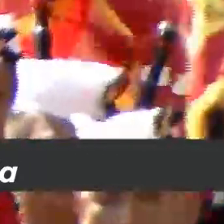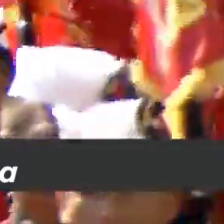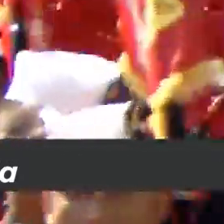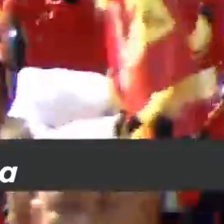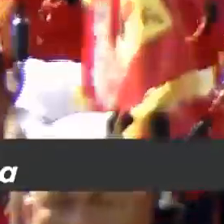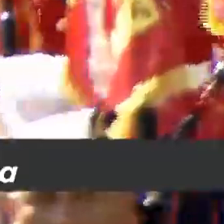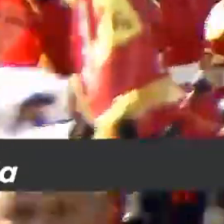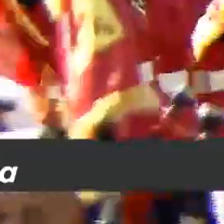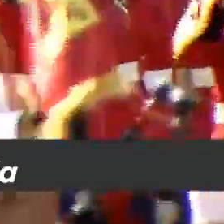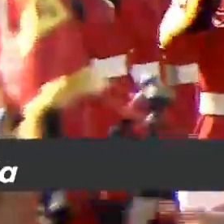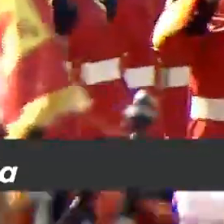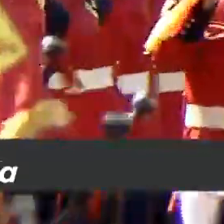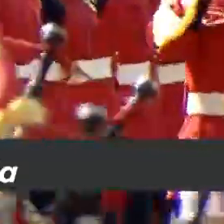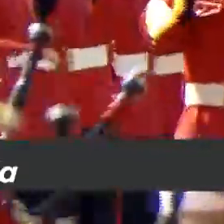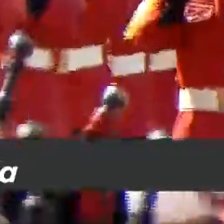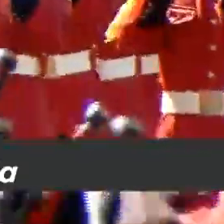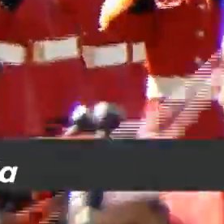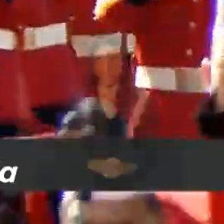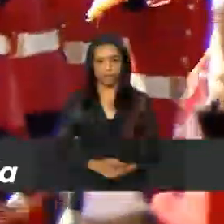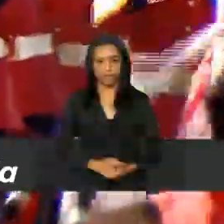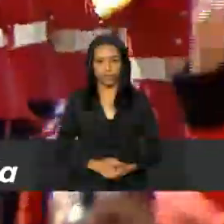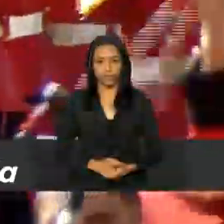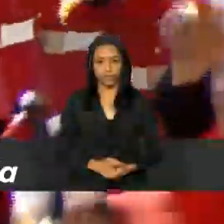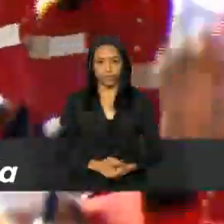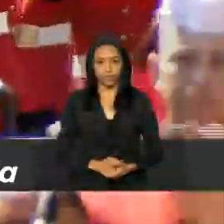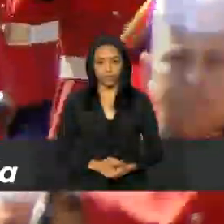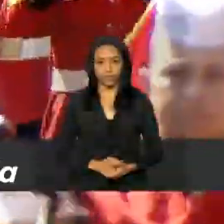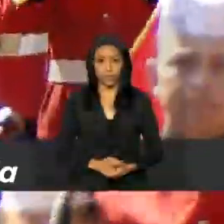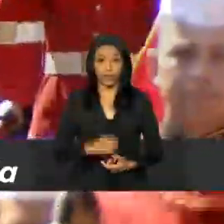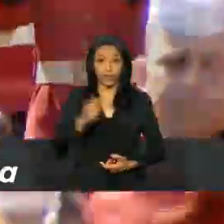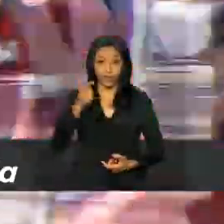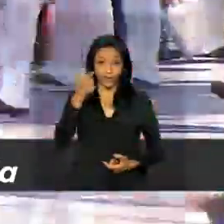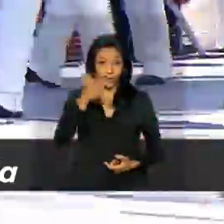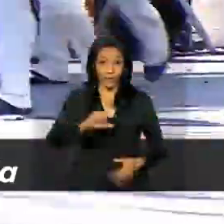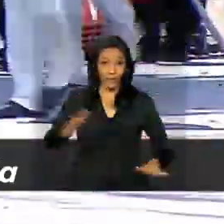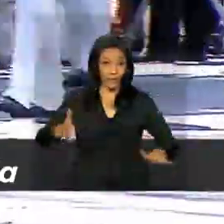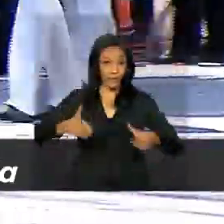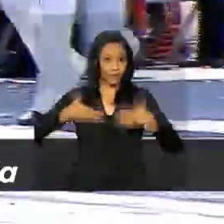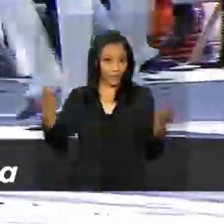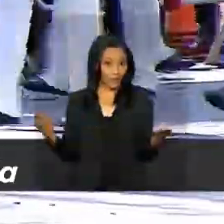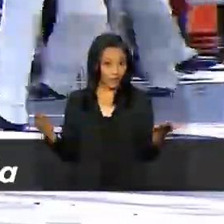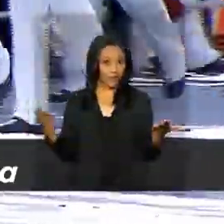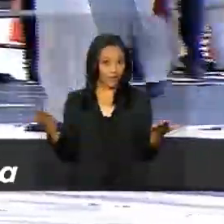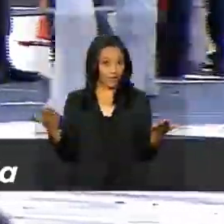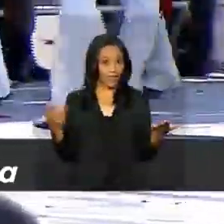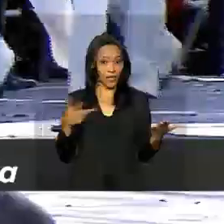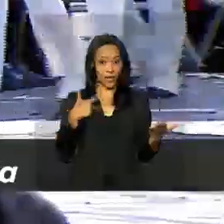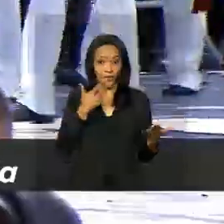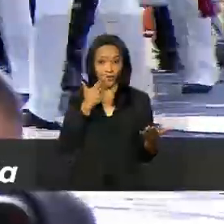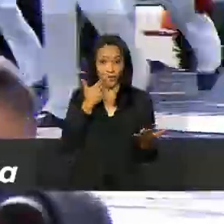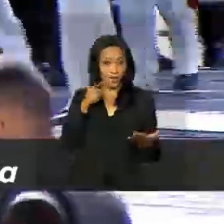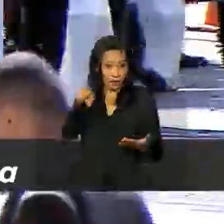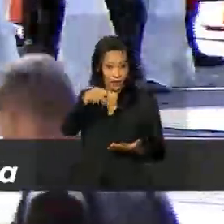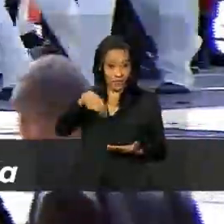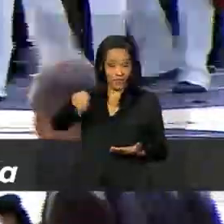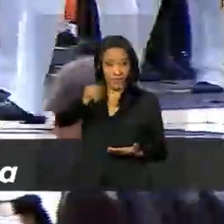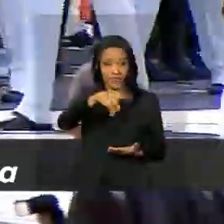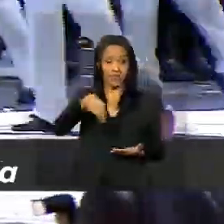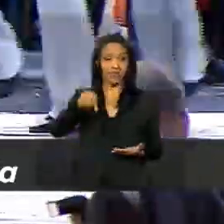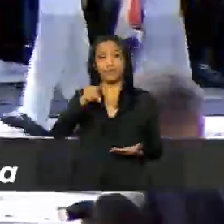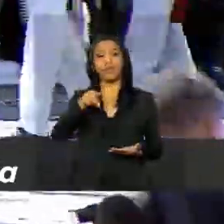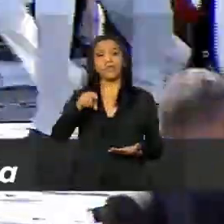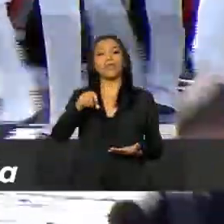da Guarda Presidencial. Outra surpresa aqui que eu deixei também como elemento ali para chamar a atenção dos